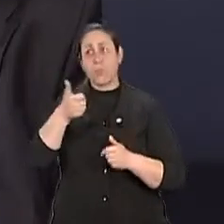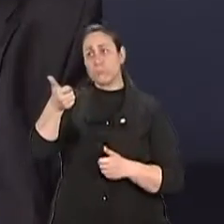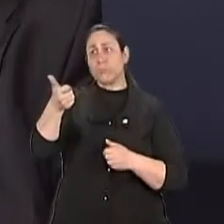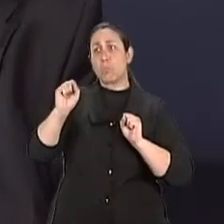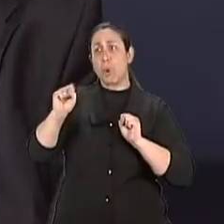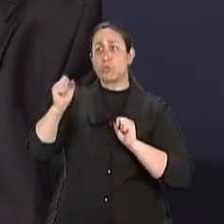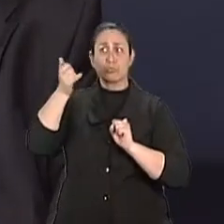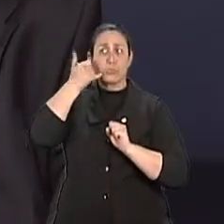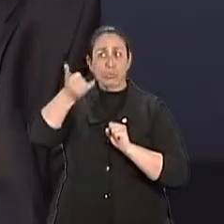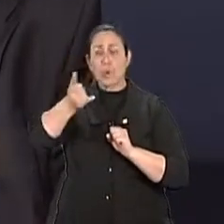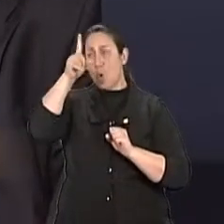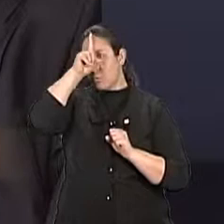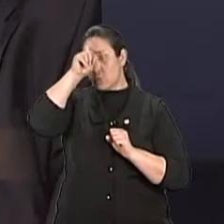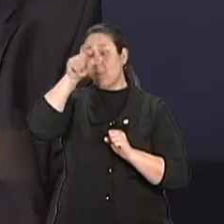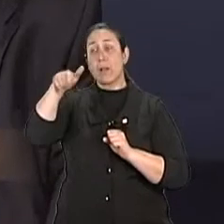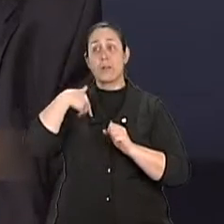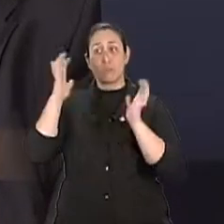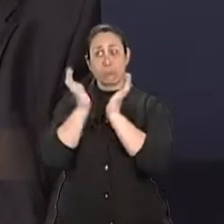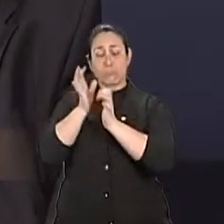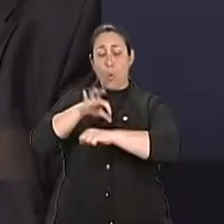do Departamento de Ortopedia,